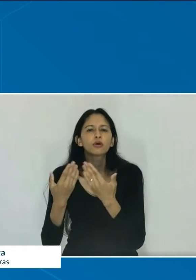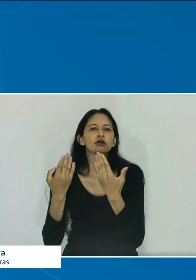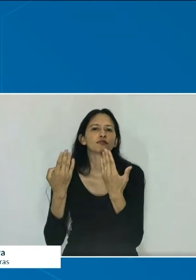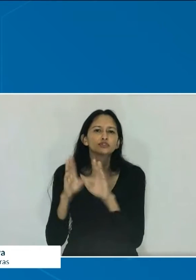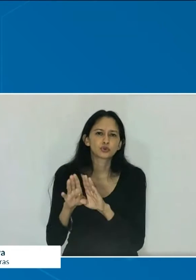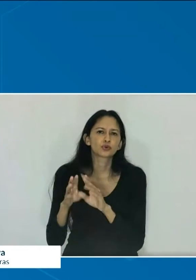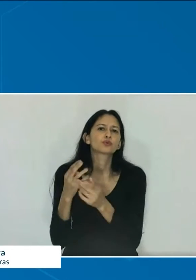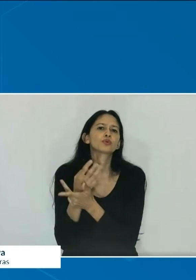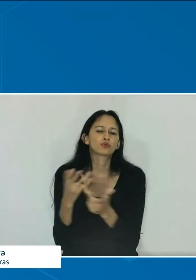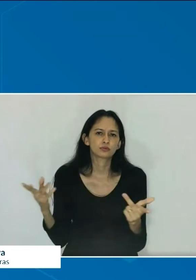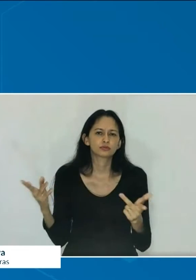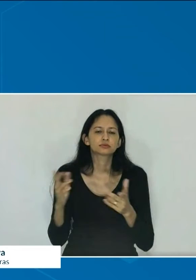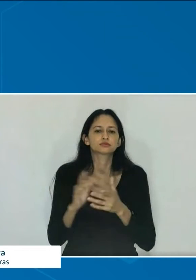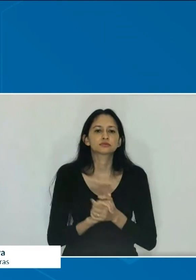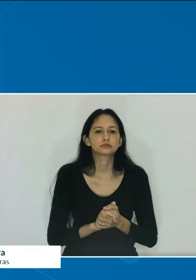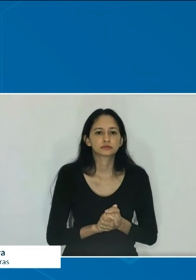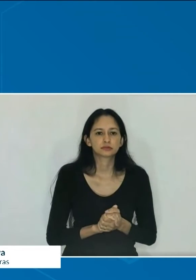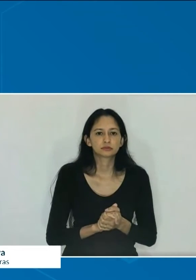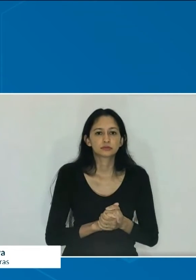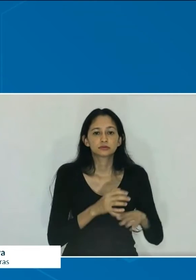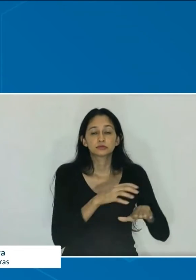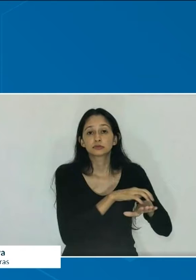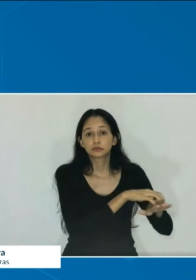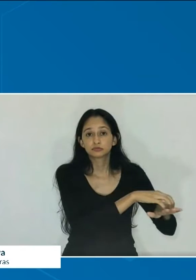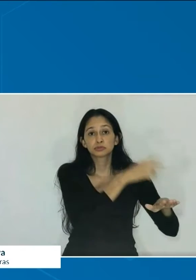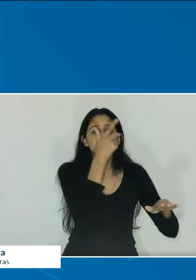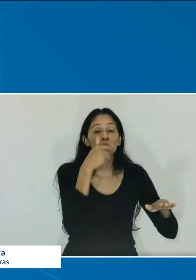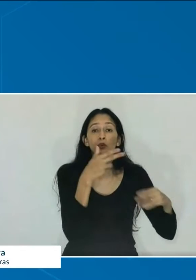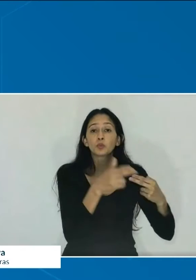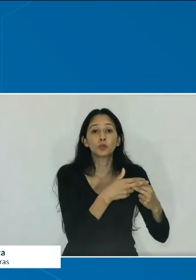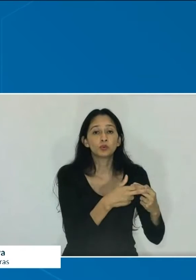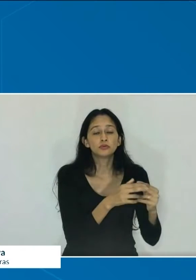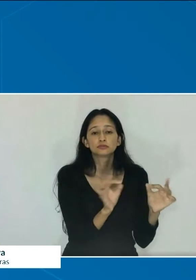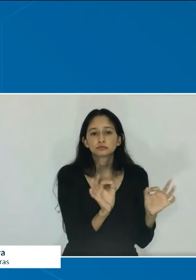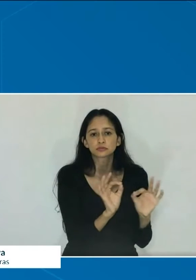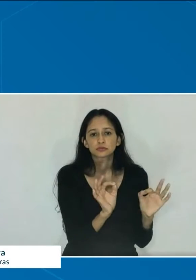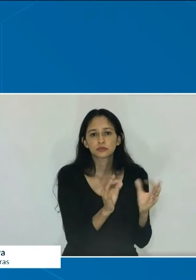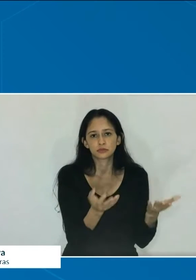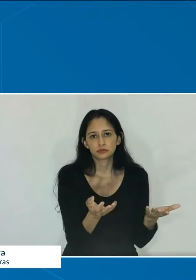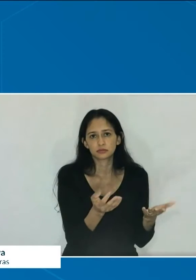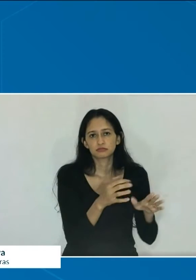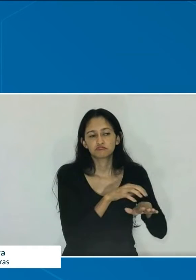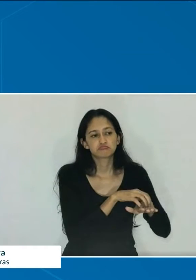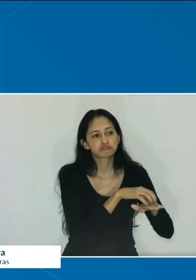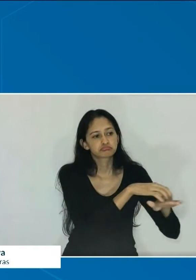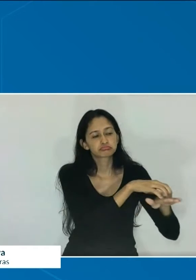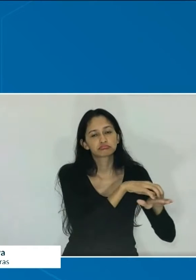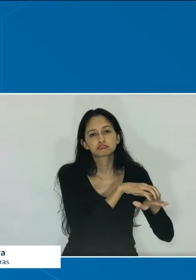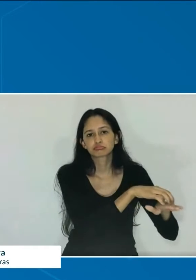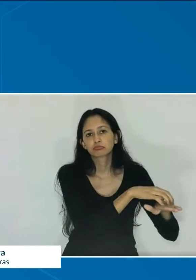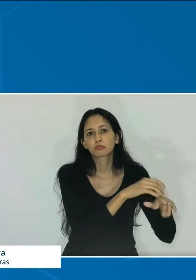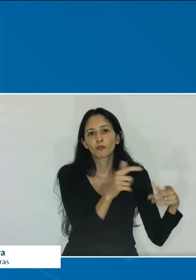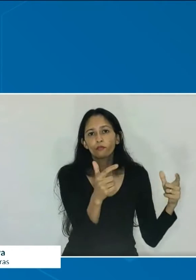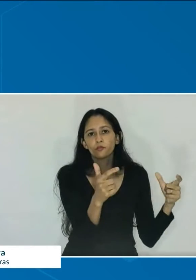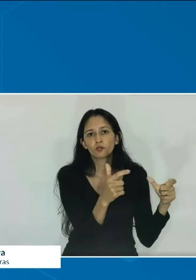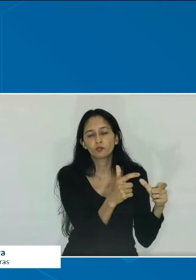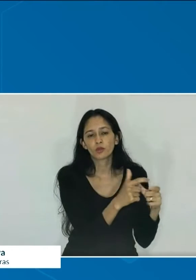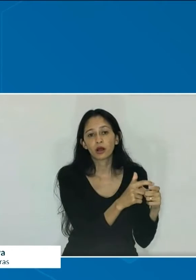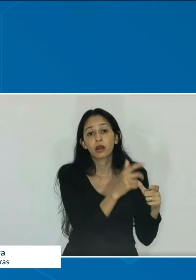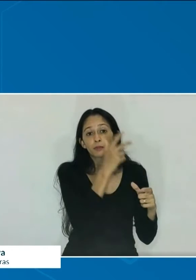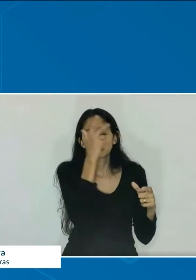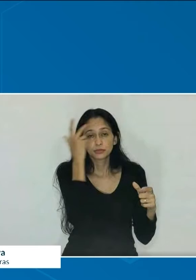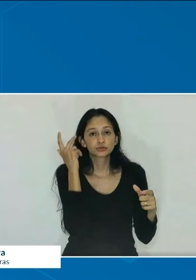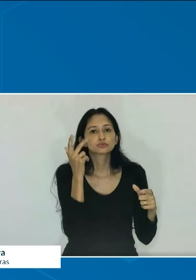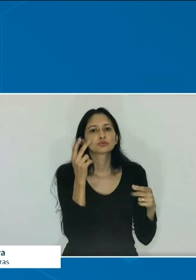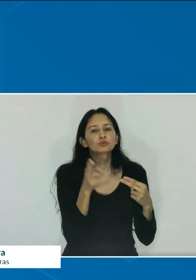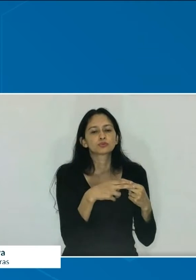transporte não é fim. Então, se eu reduzo as atividades, para que eu vou me deslocar? Então, as pessoas começaram a se deslocar